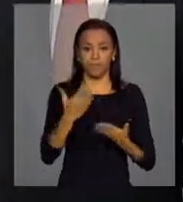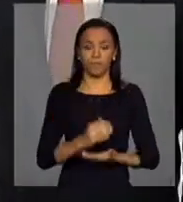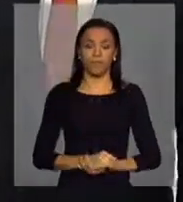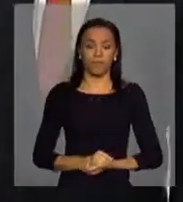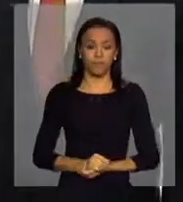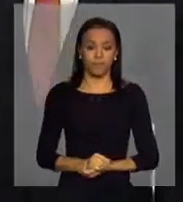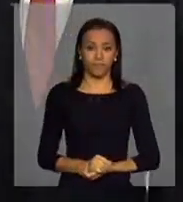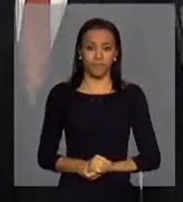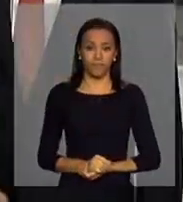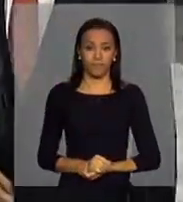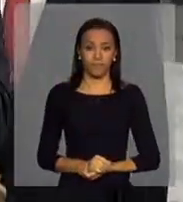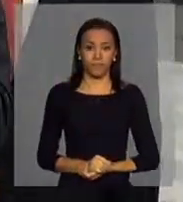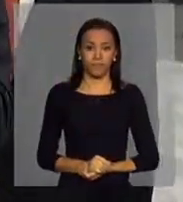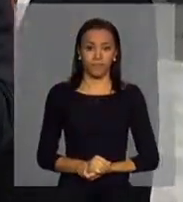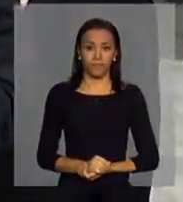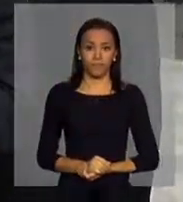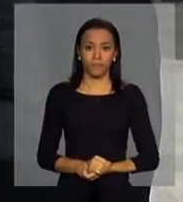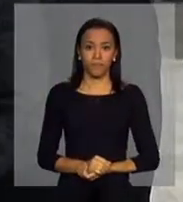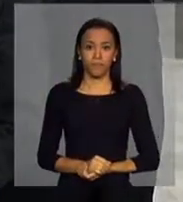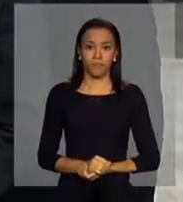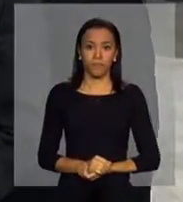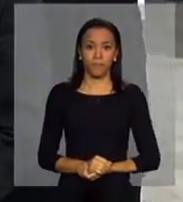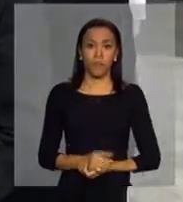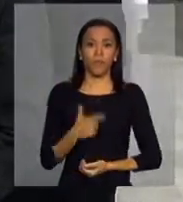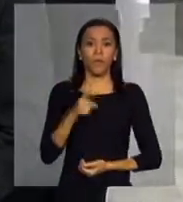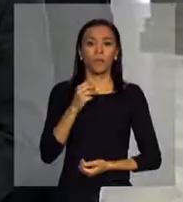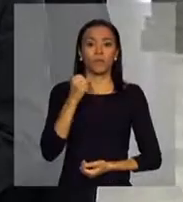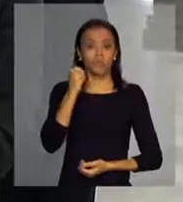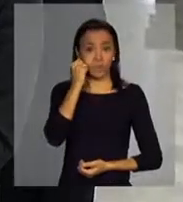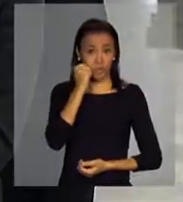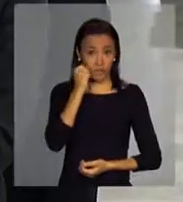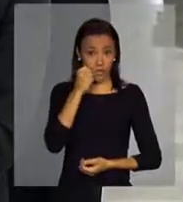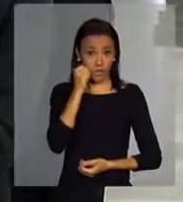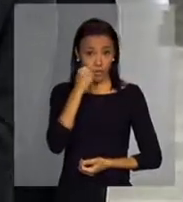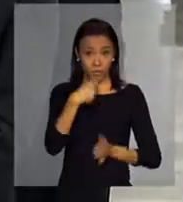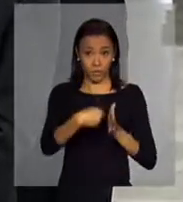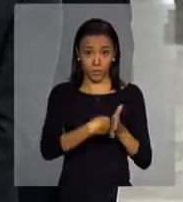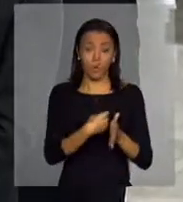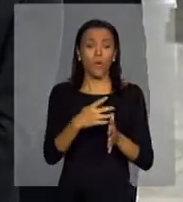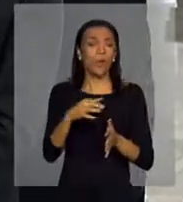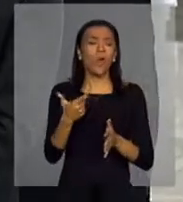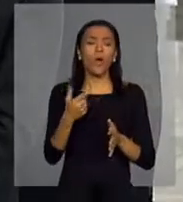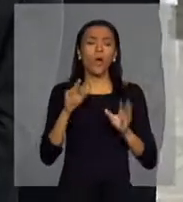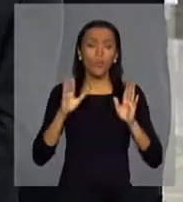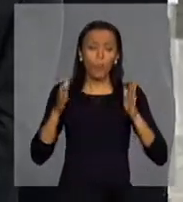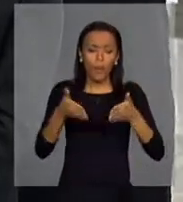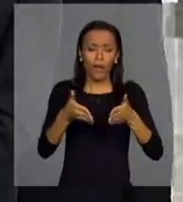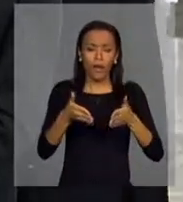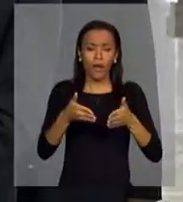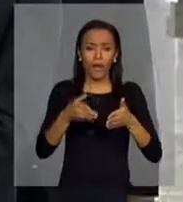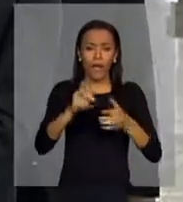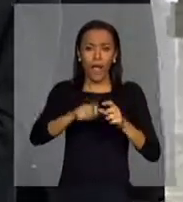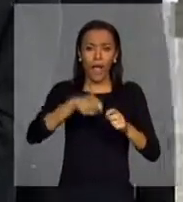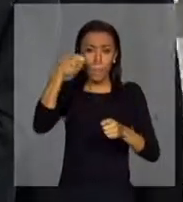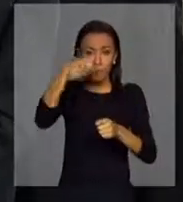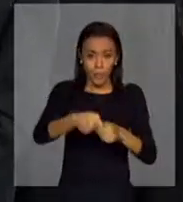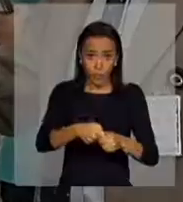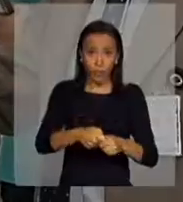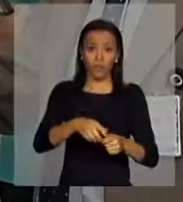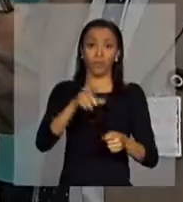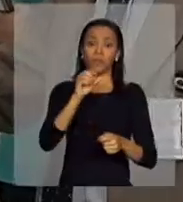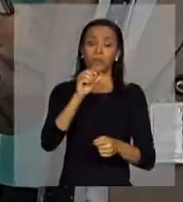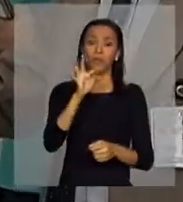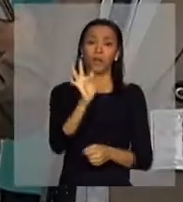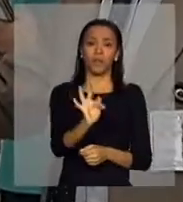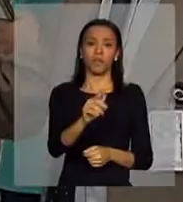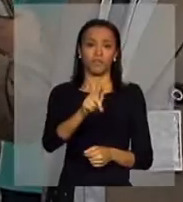Microfone, por favor. Perdão. Senador, em relação ao ponto tido como mais polêmico, que é a multa do FGTS, pelo que a